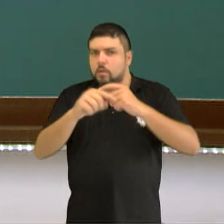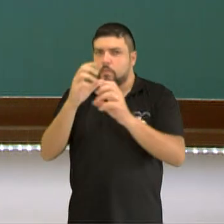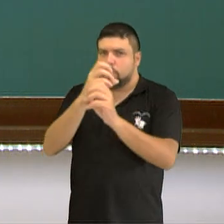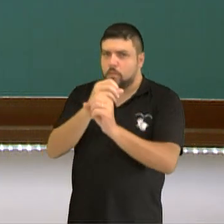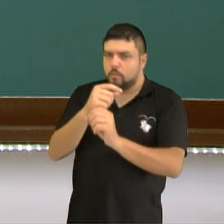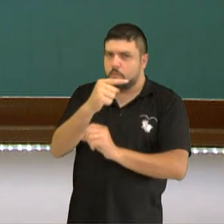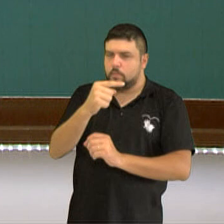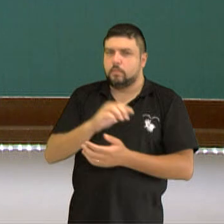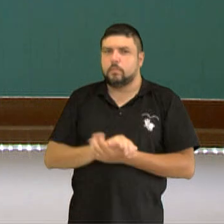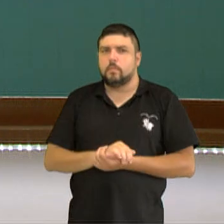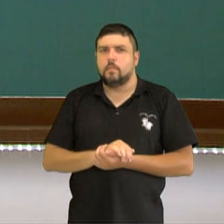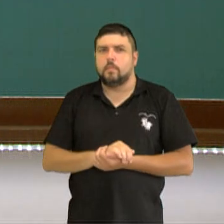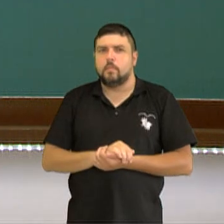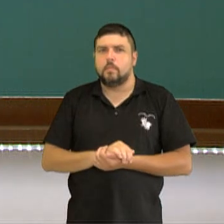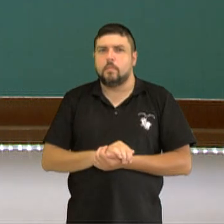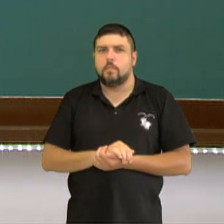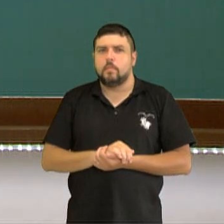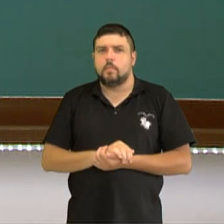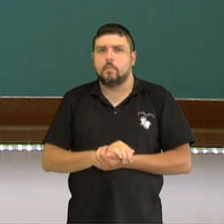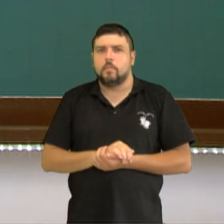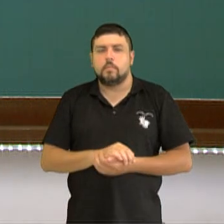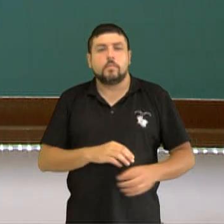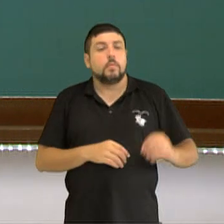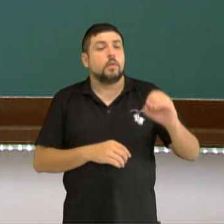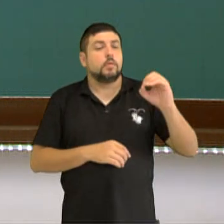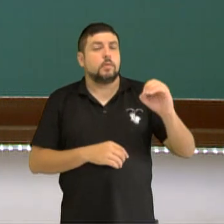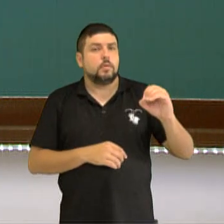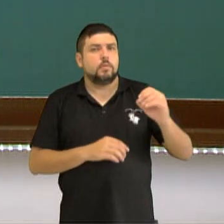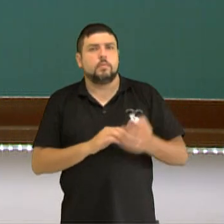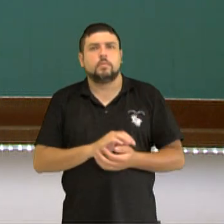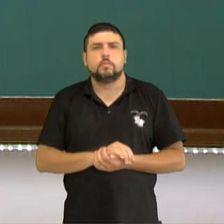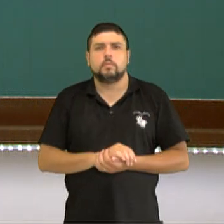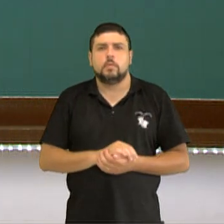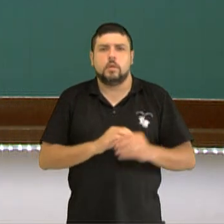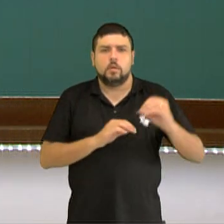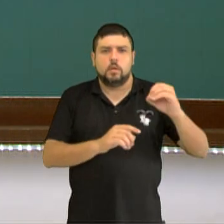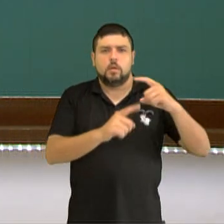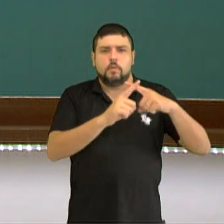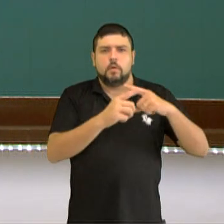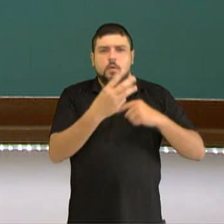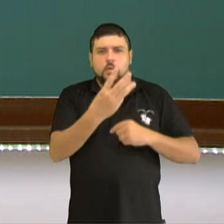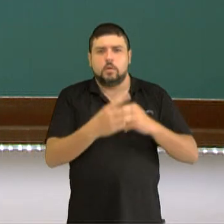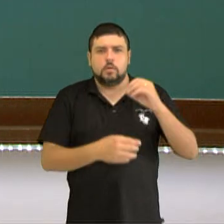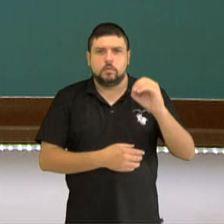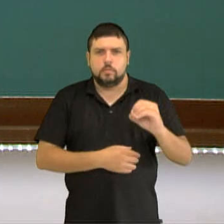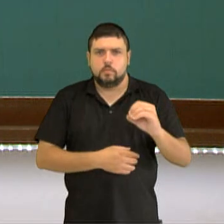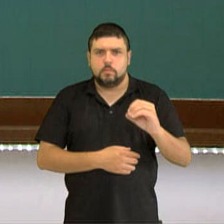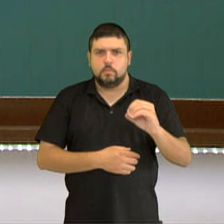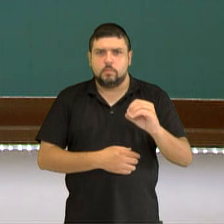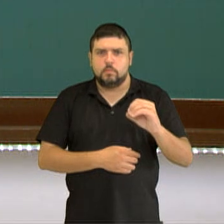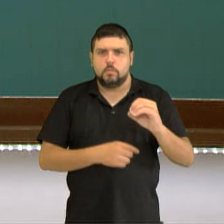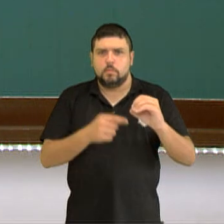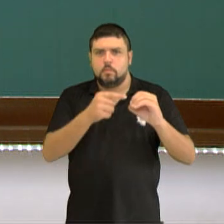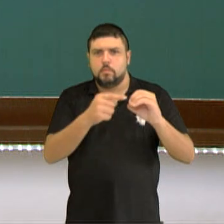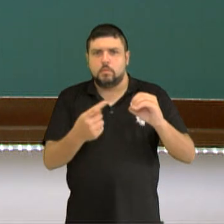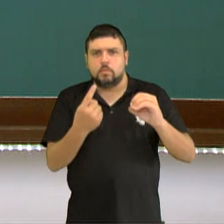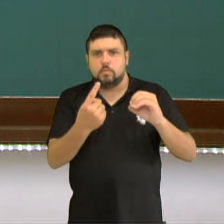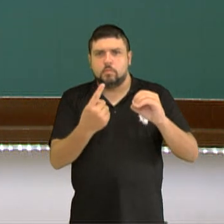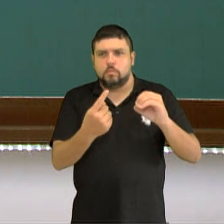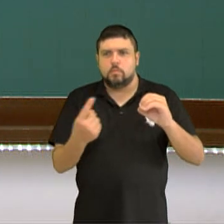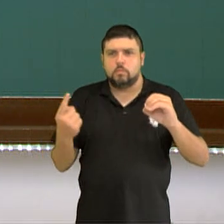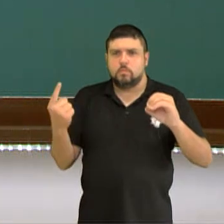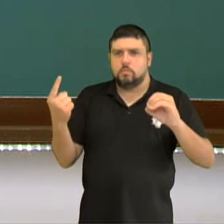pegar um valor lá do meio. O 0, tranquilinho. 0 vezes 3 é 0, menos 1 com menos